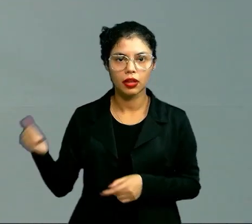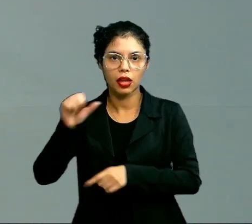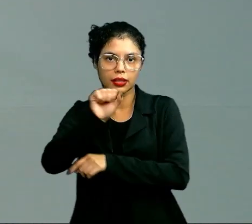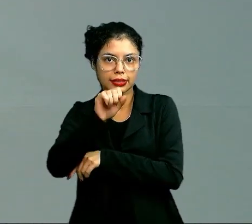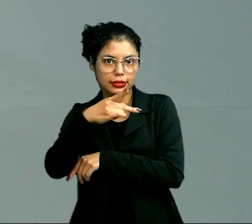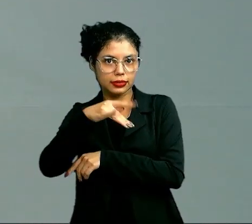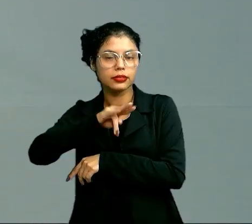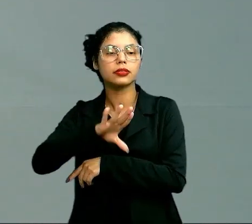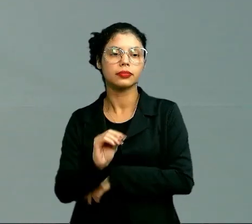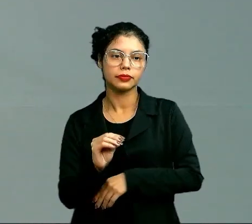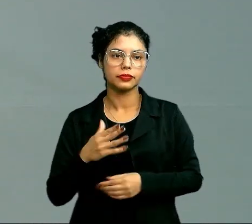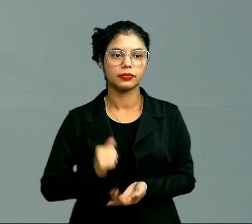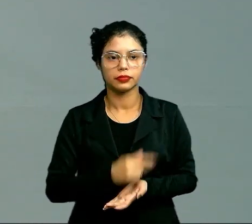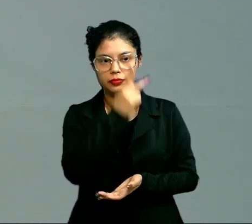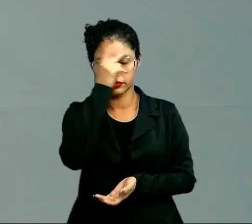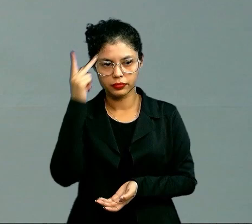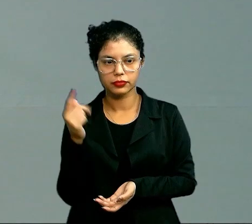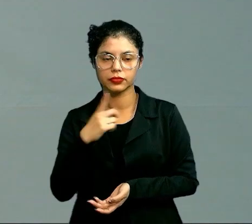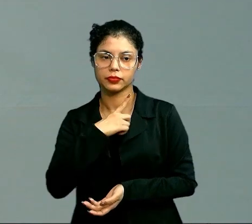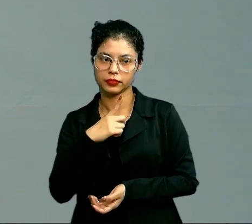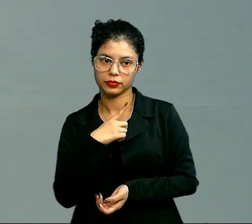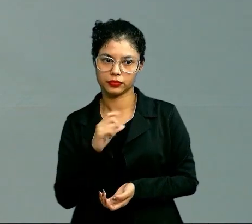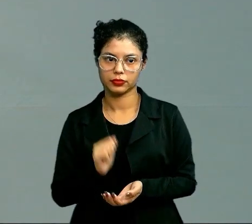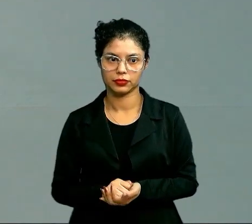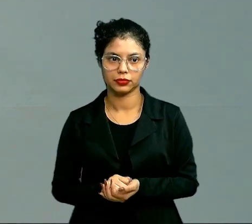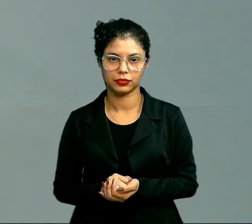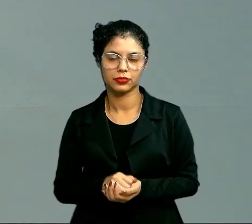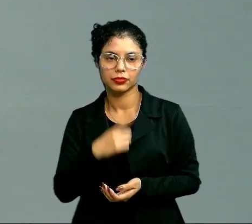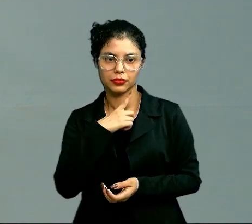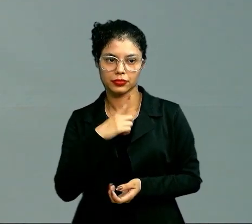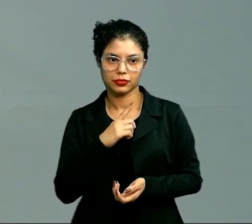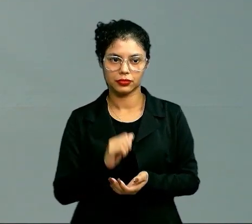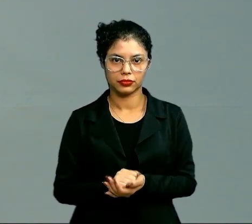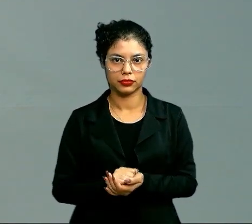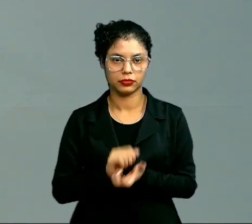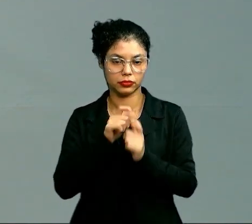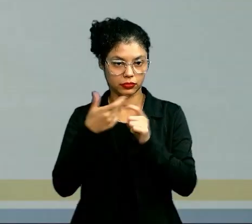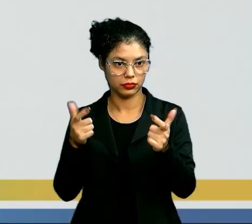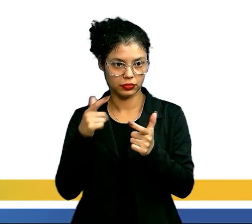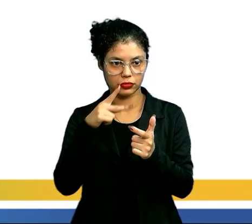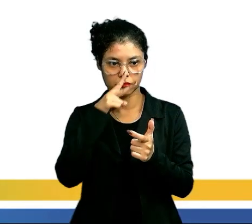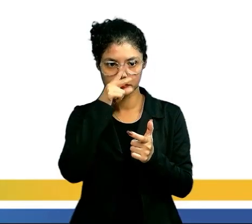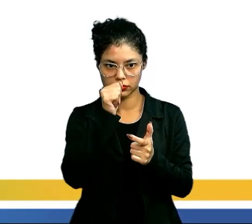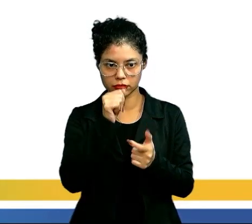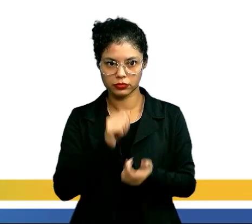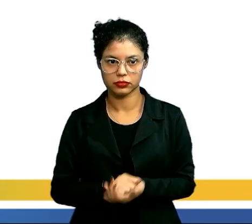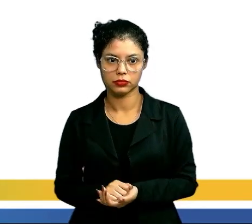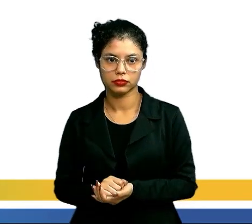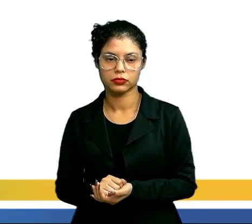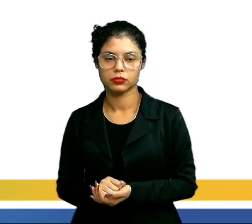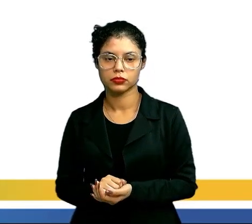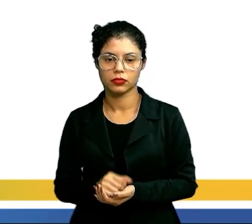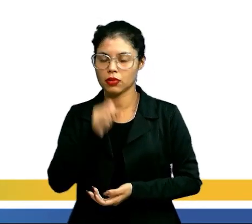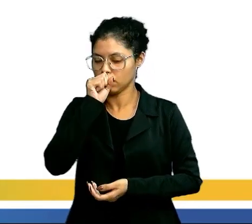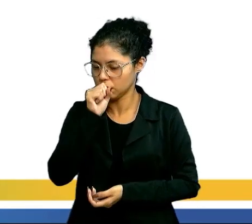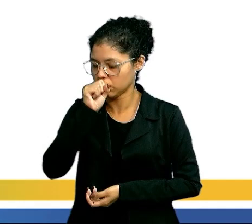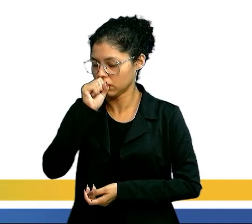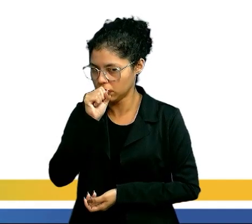sapinho, tá? A pessoa que tem HIV, esse sapinho, ele fica, né, mais potencializado, por assim